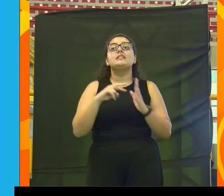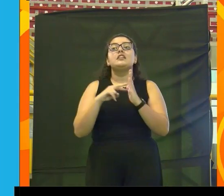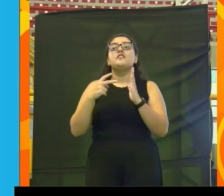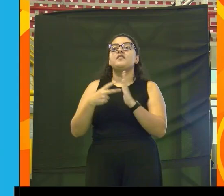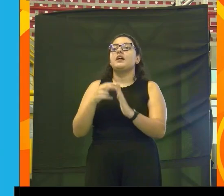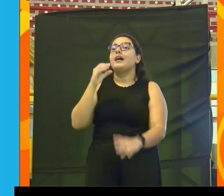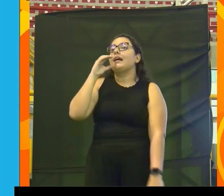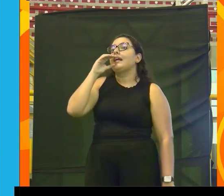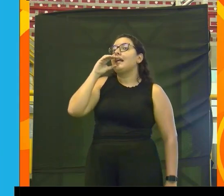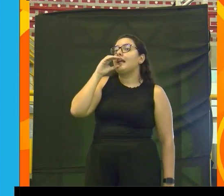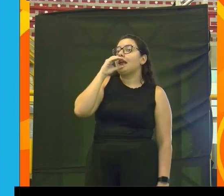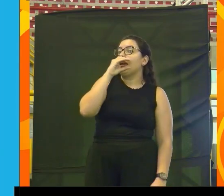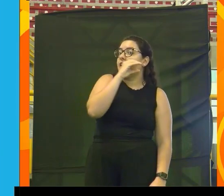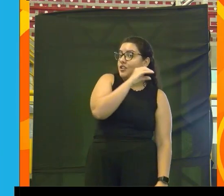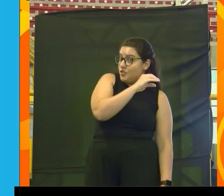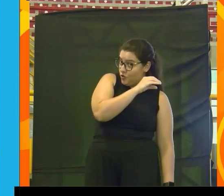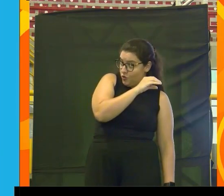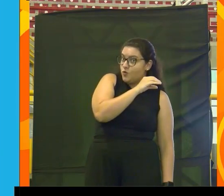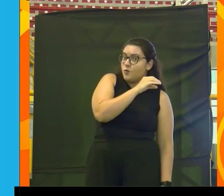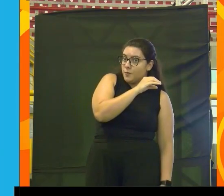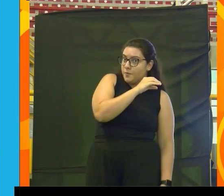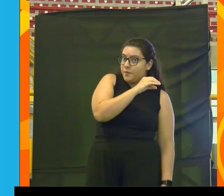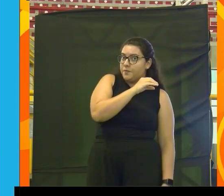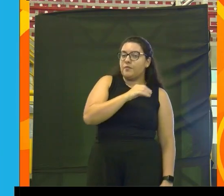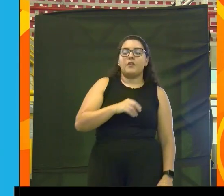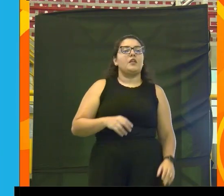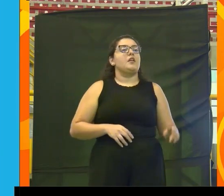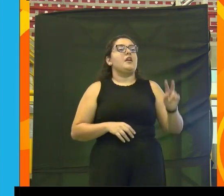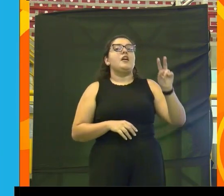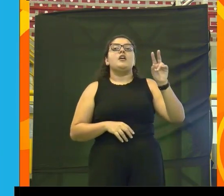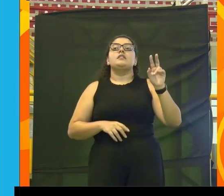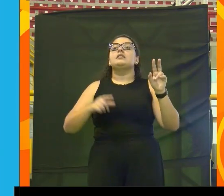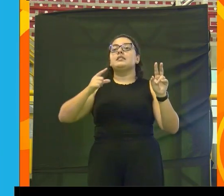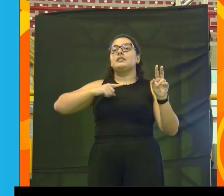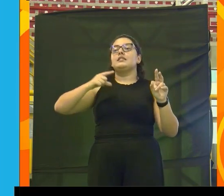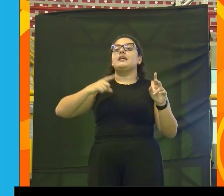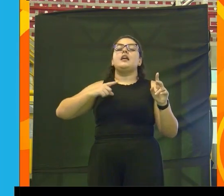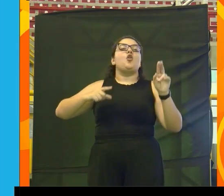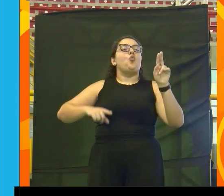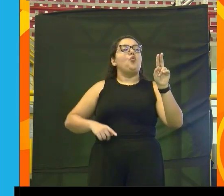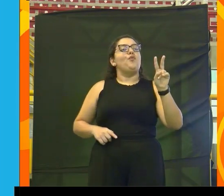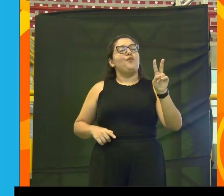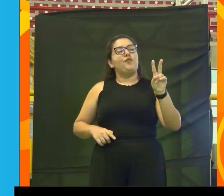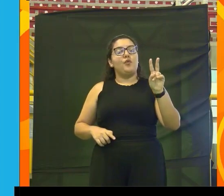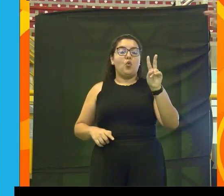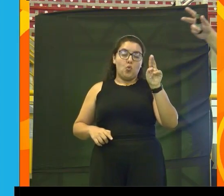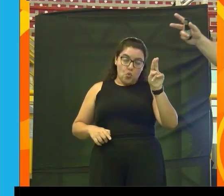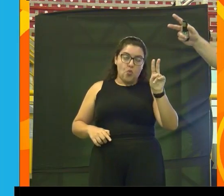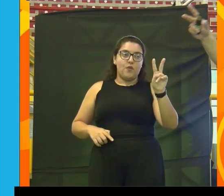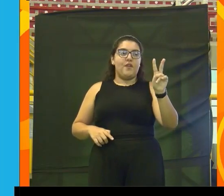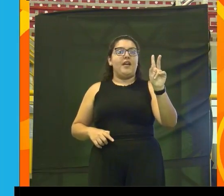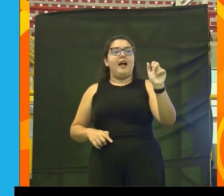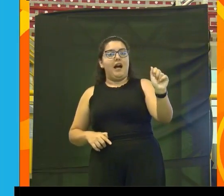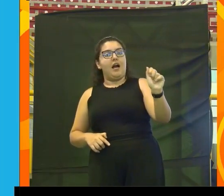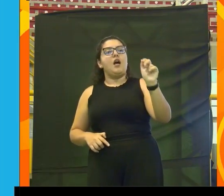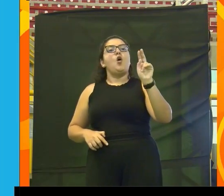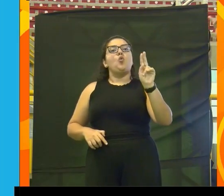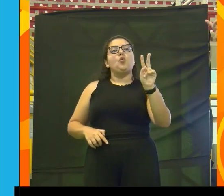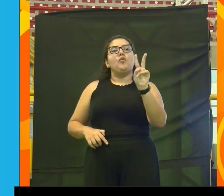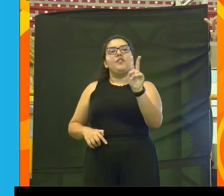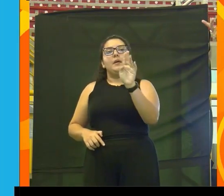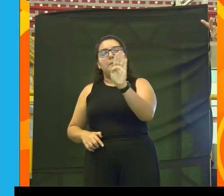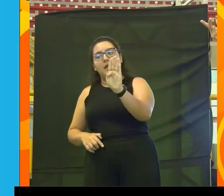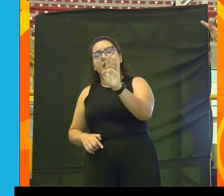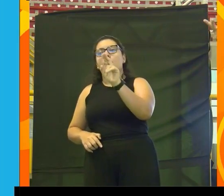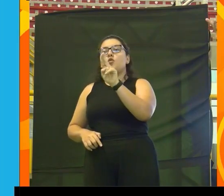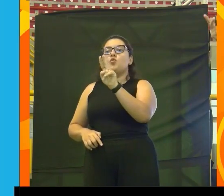radiações ultravioleta, o VA, o VB e o VC. De todas as radiações que